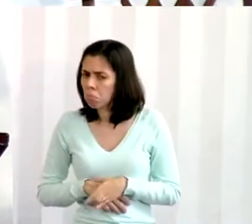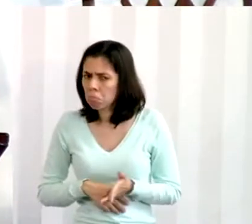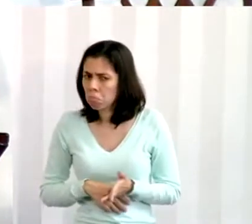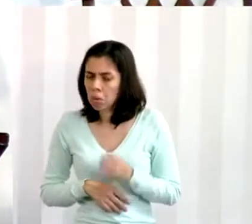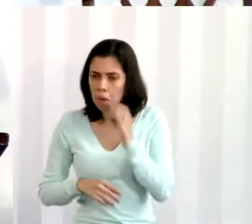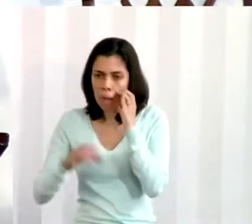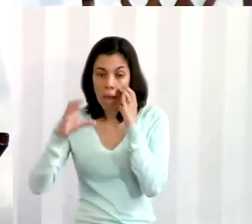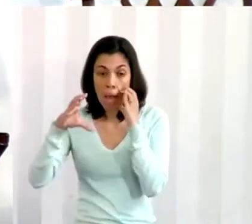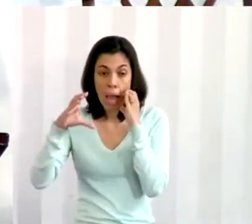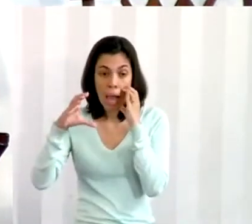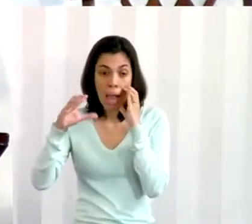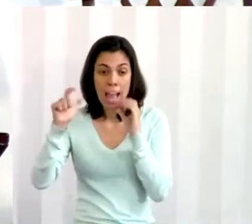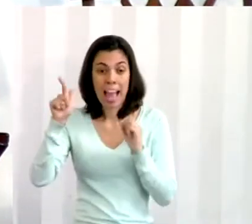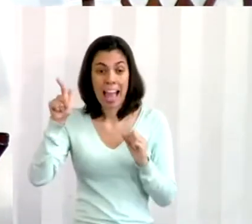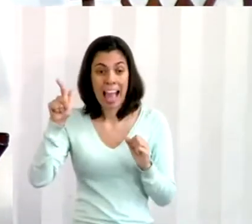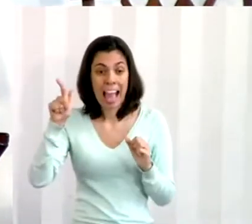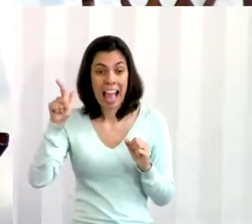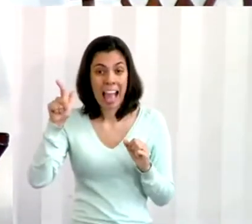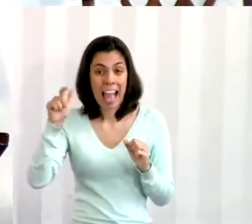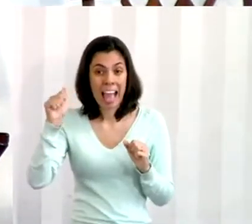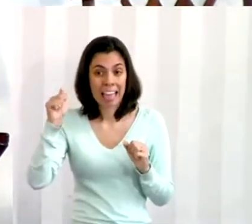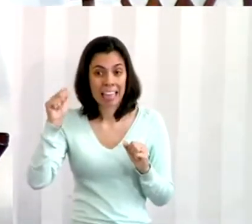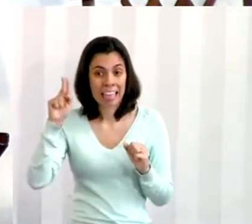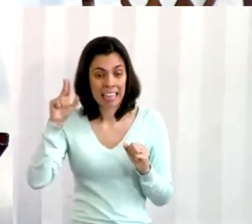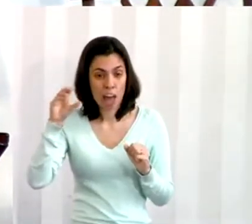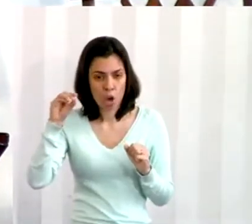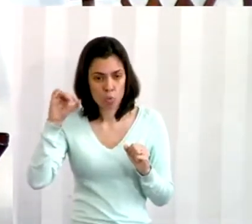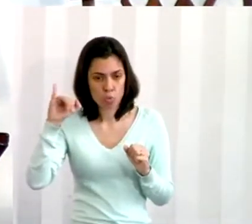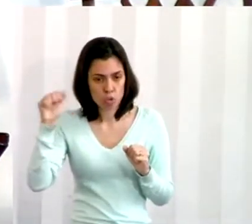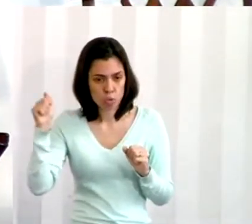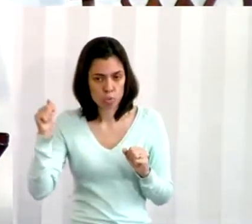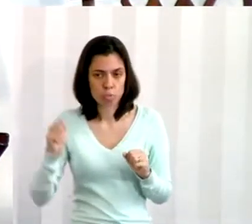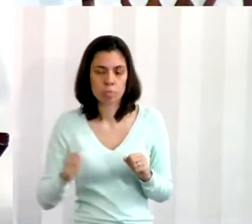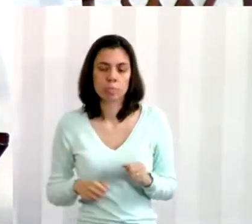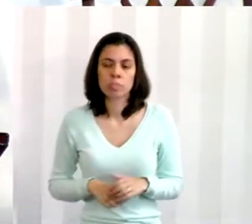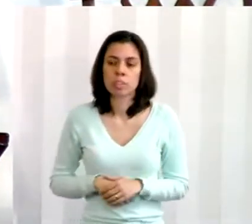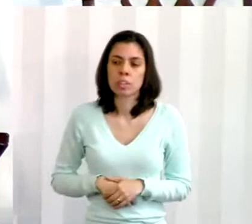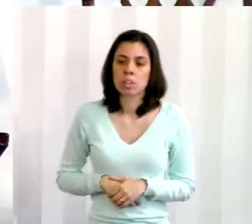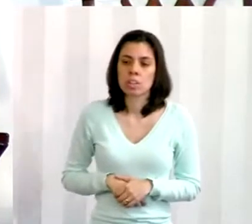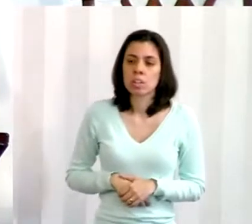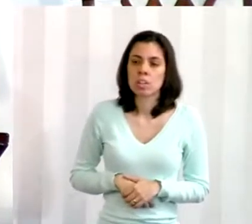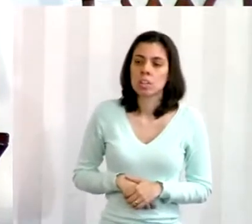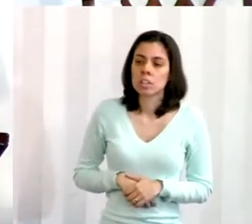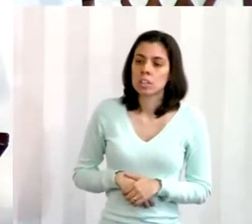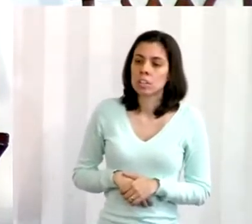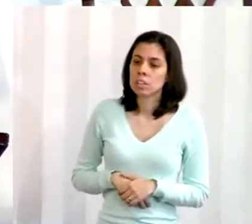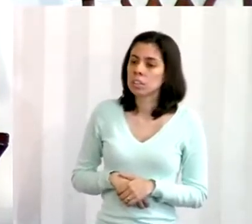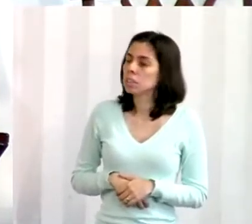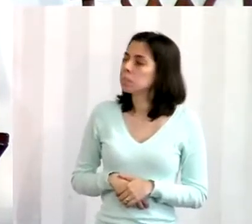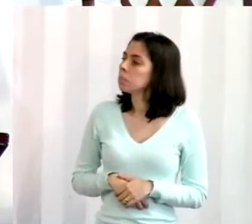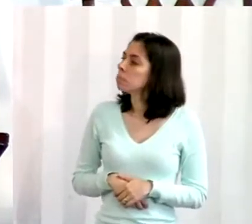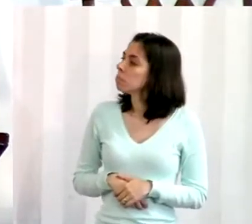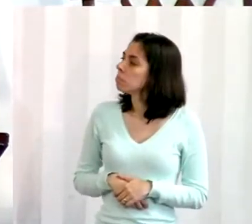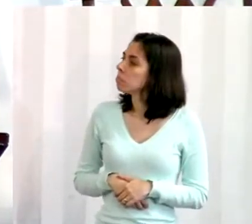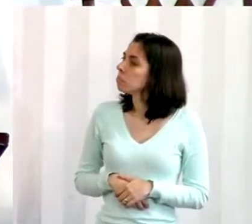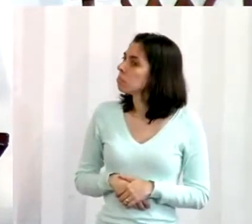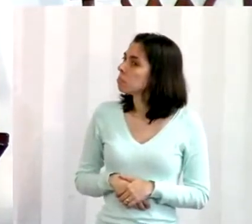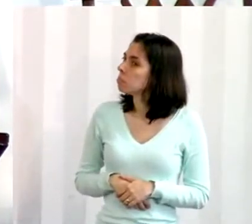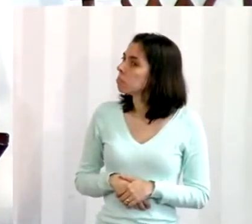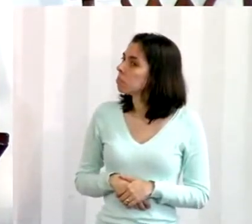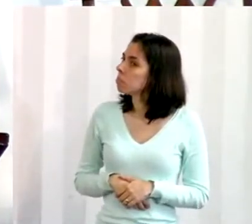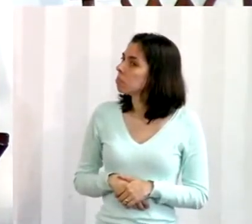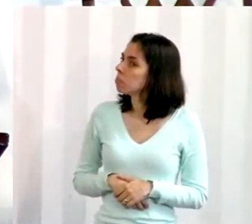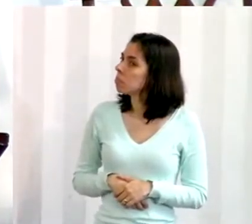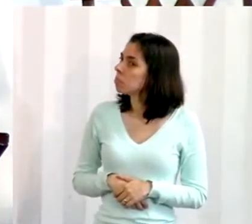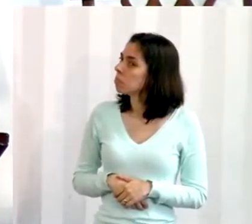ela está aqui hoje pela manhã. Seu Clóvis, que era irmão do Cláudio, também está aqui nessa manhã. O Rafael, sobrinho. Uma